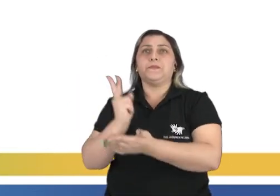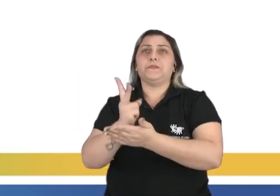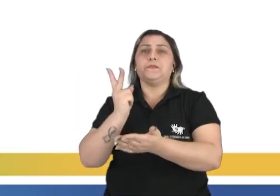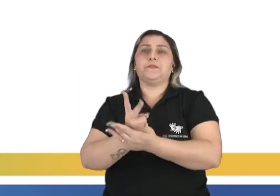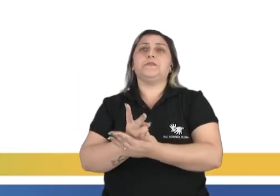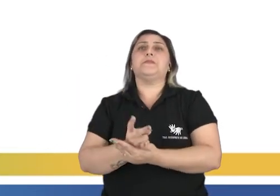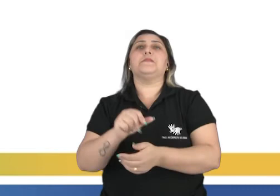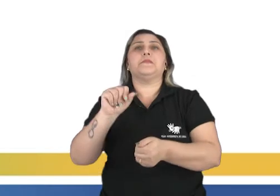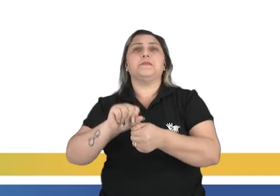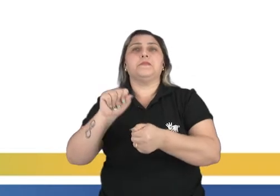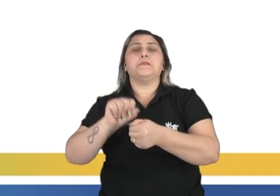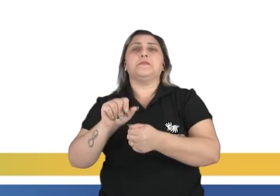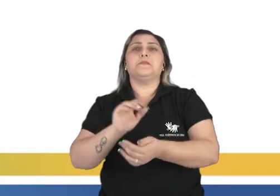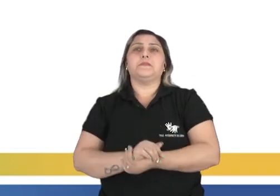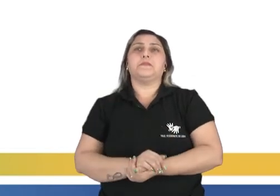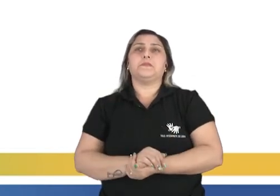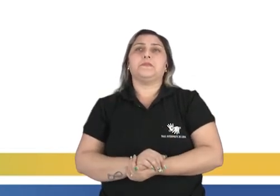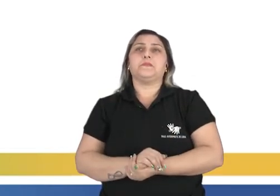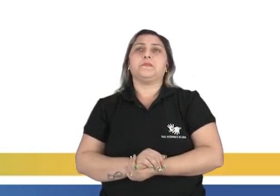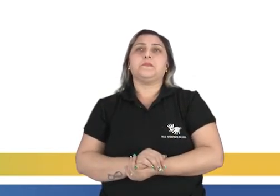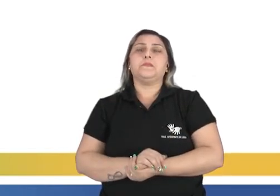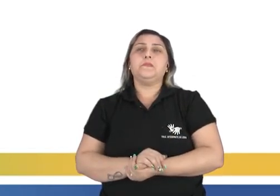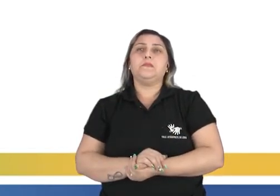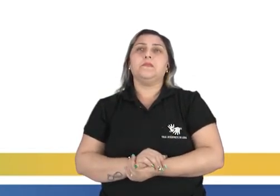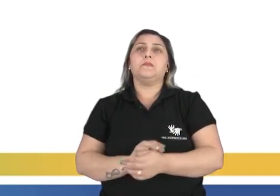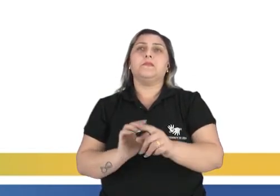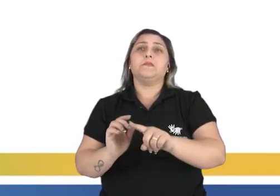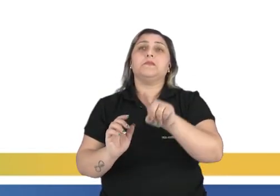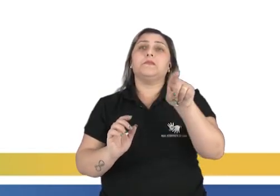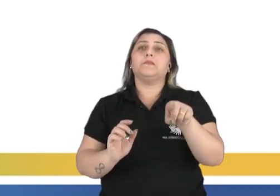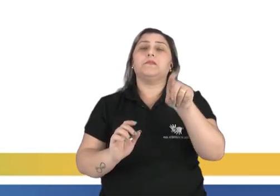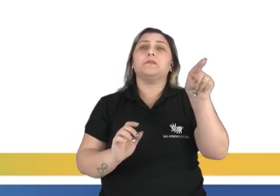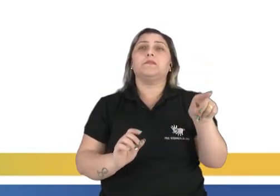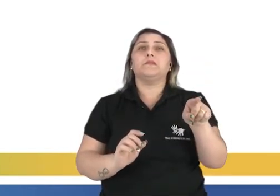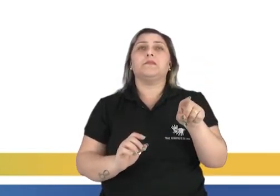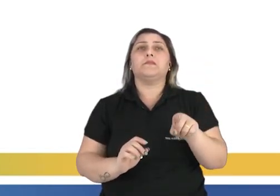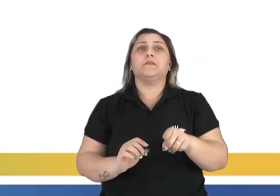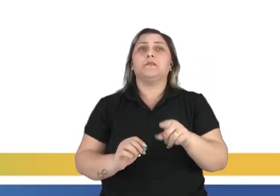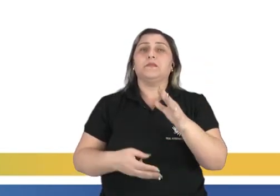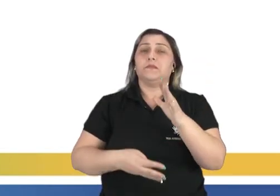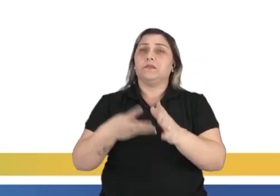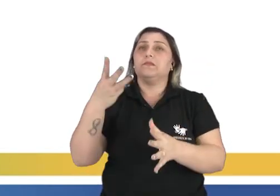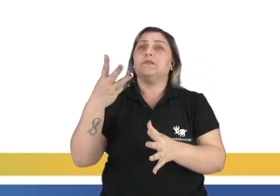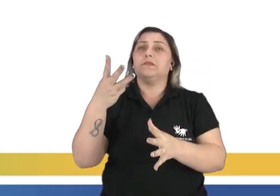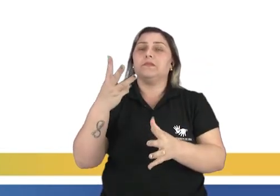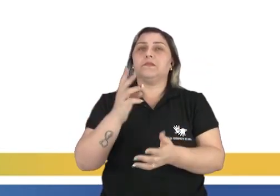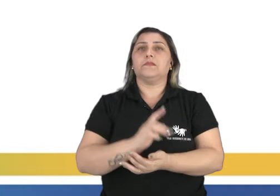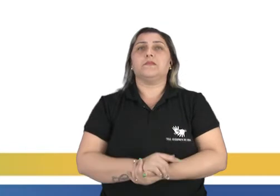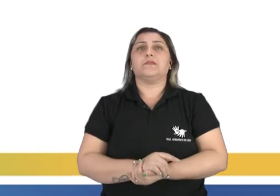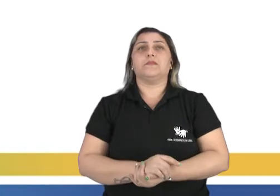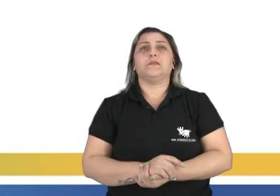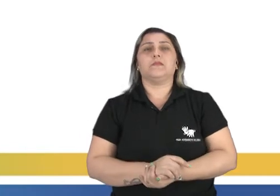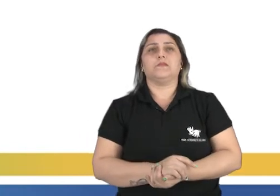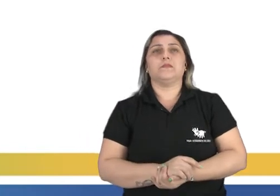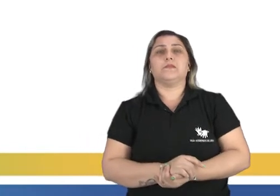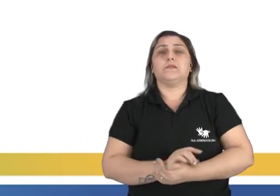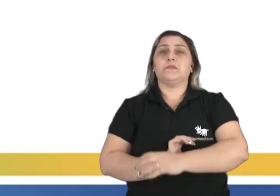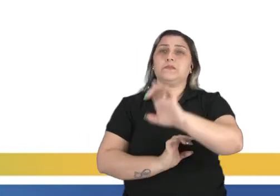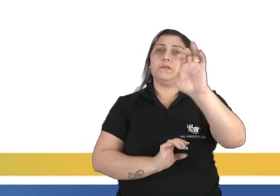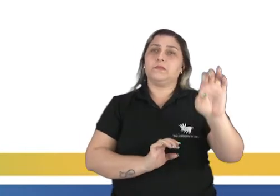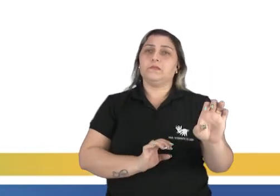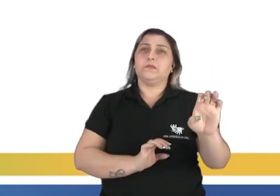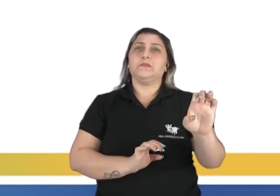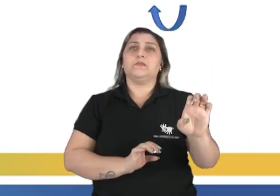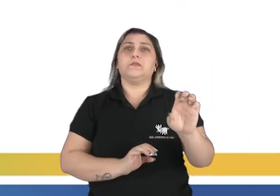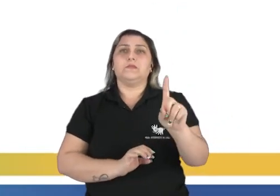você refaça, né? E você vai observar quantas casas vamos ter que pular. Ou seja, né, vamos pular 3 casas para a esquerda.